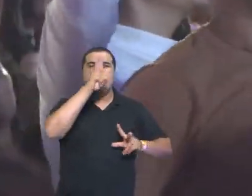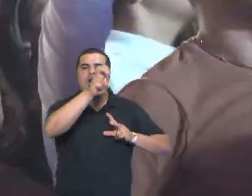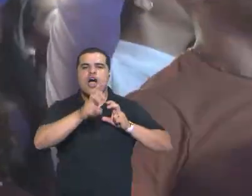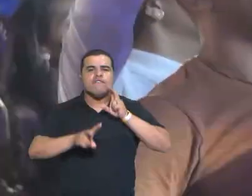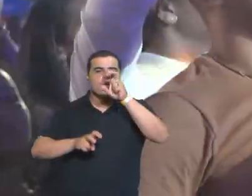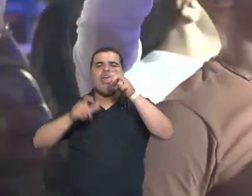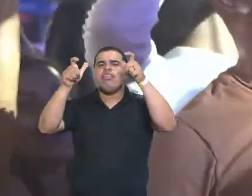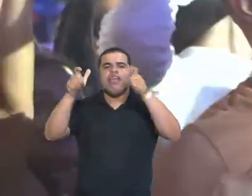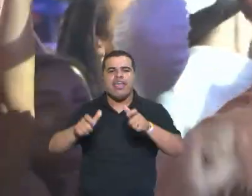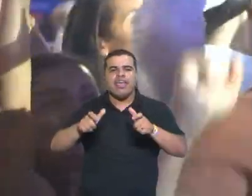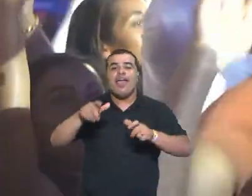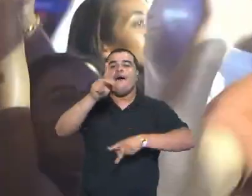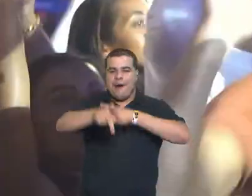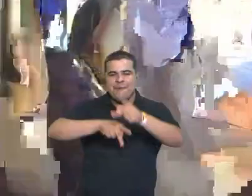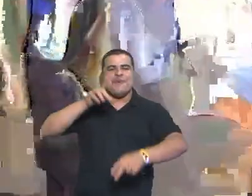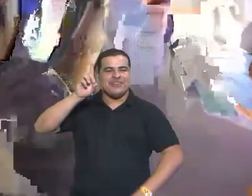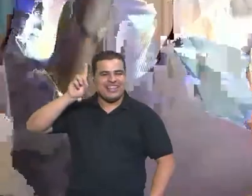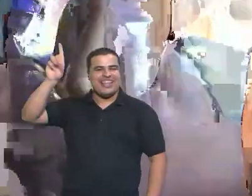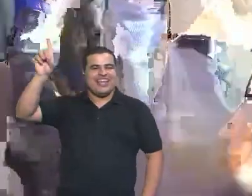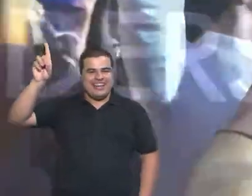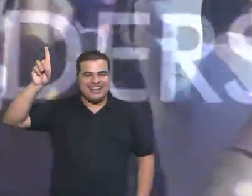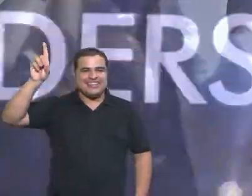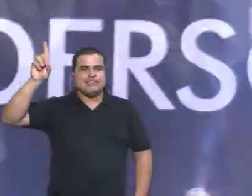De quem é a Vitória